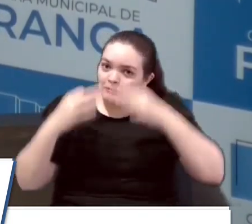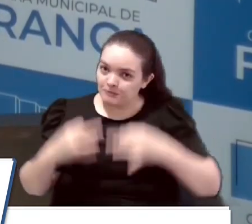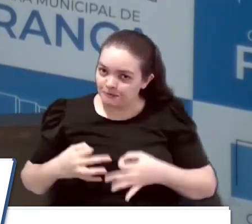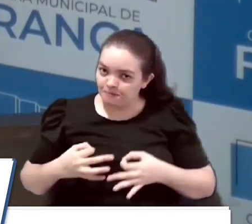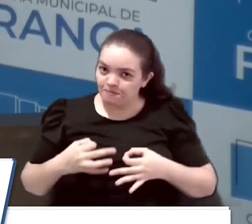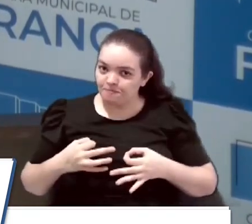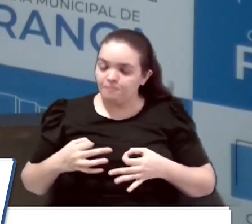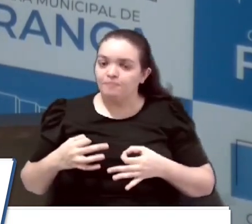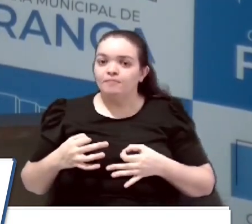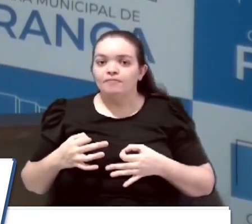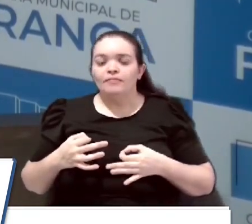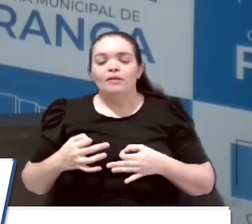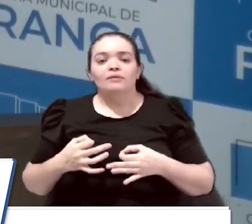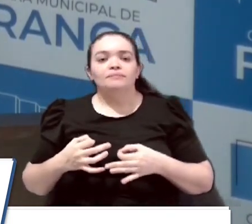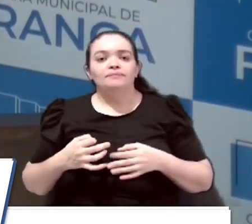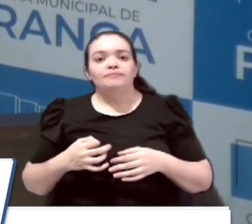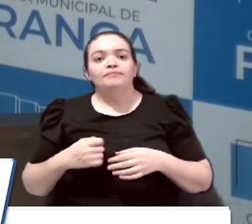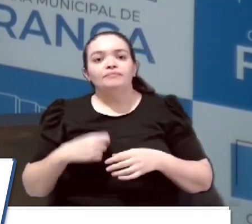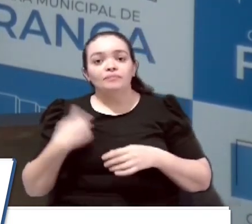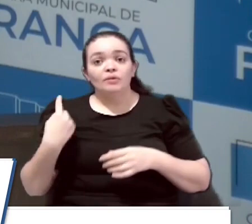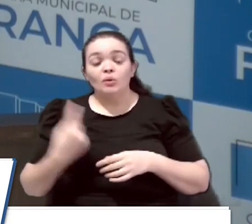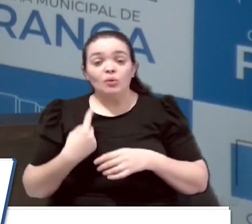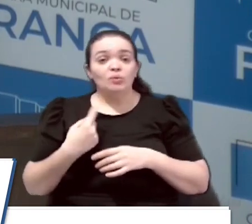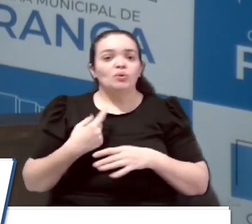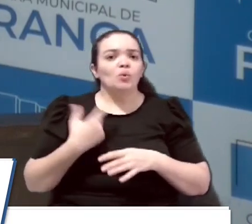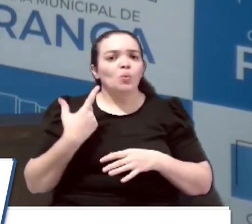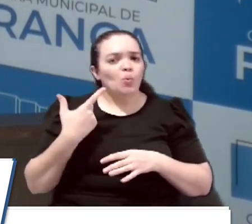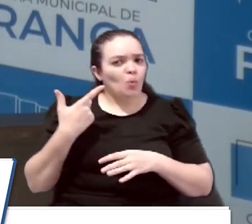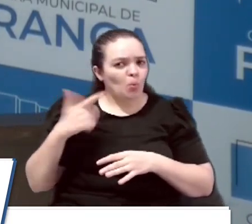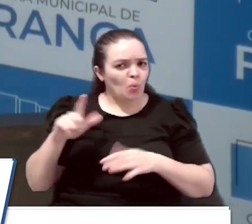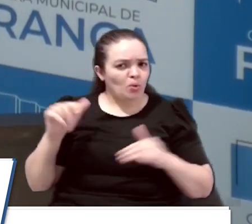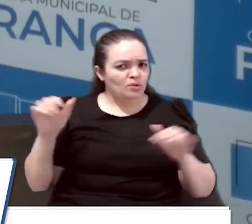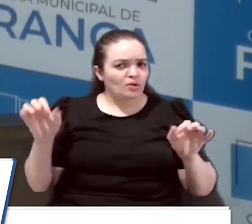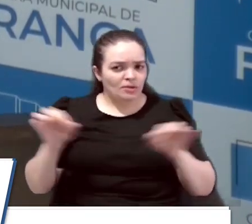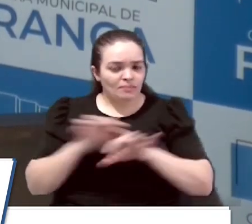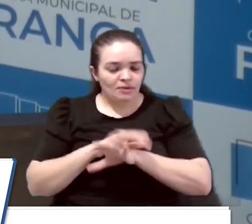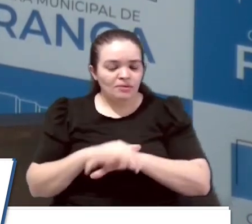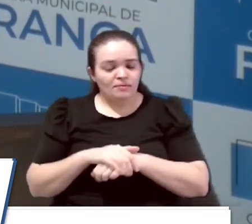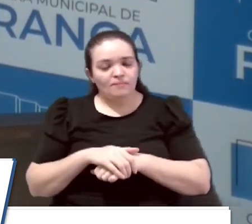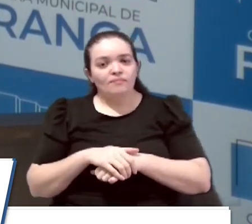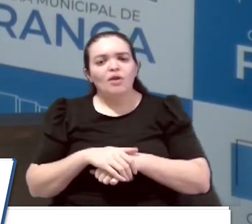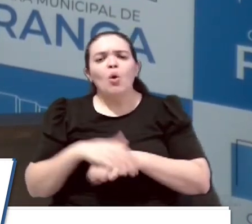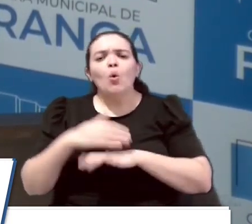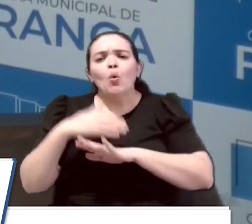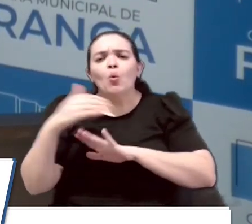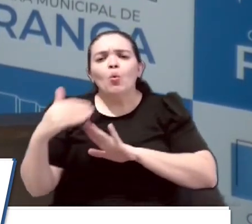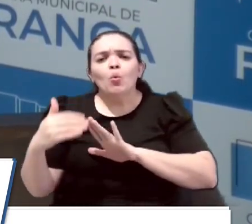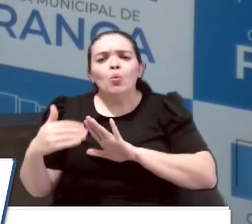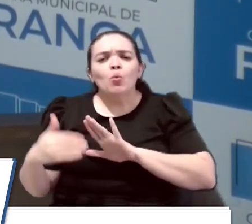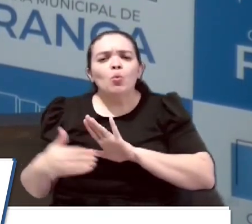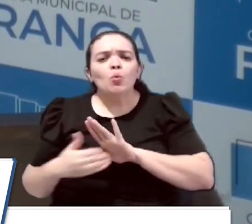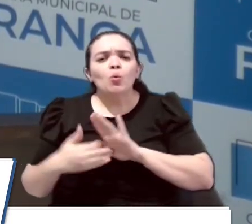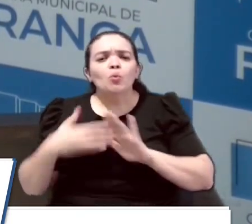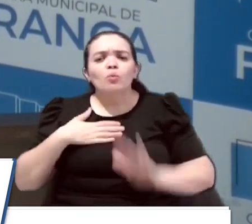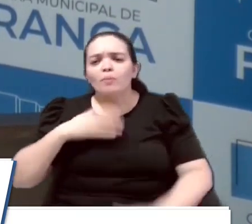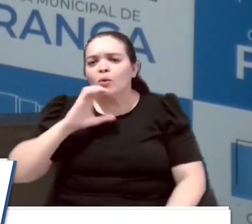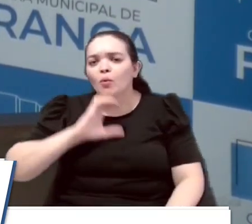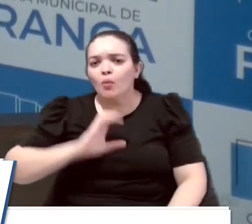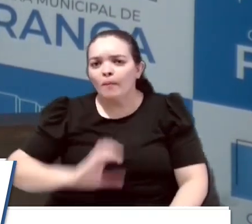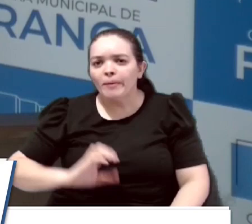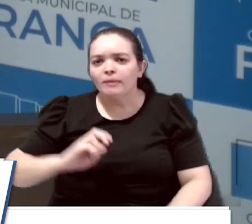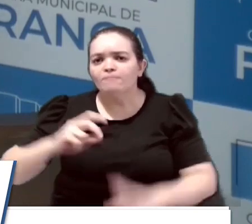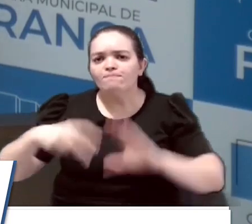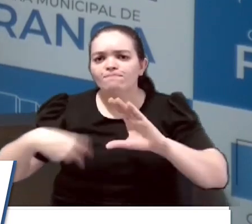Então, isso que a gente faz. E uma coisa finalizando, todos os meus atos na Câmara